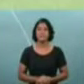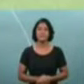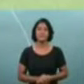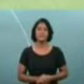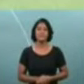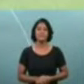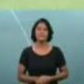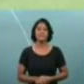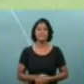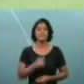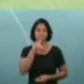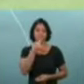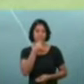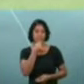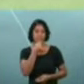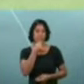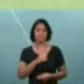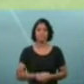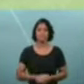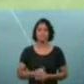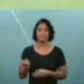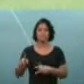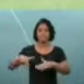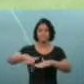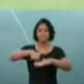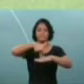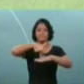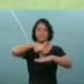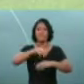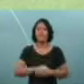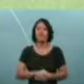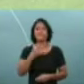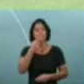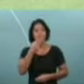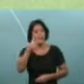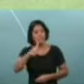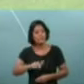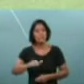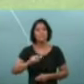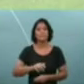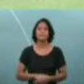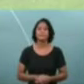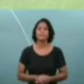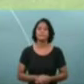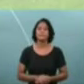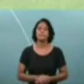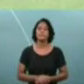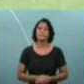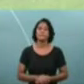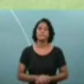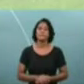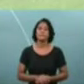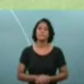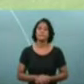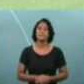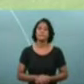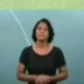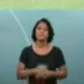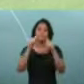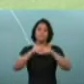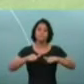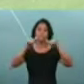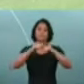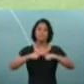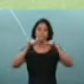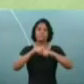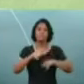Infelizmente, tenho que vir aqui à tribuna para relatar mais um caso que ocorreu, que está sendo noticiado